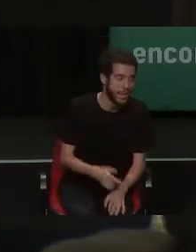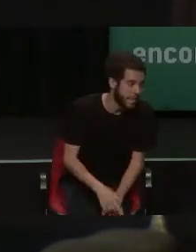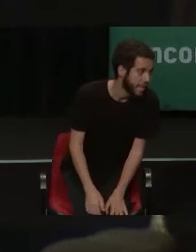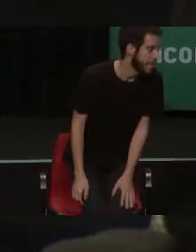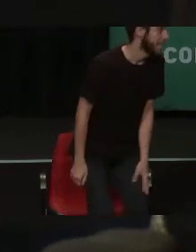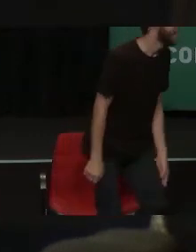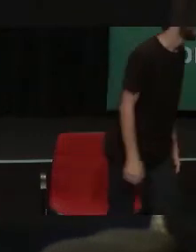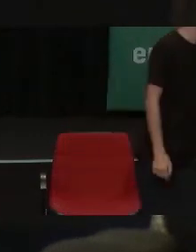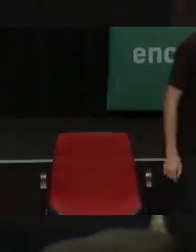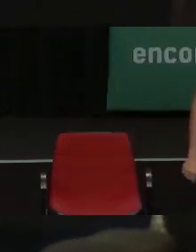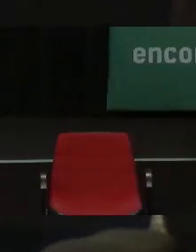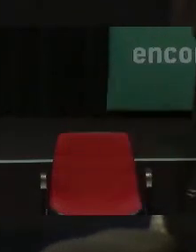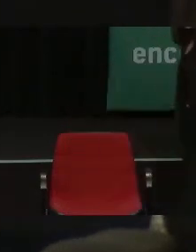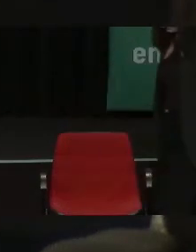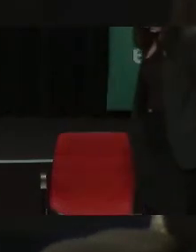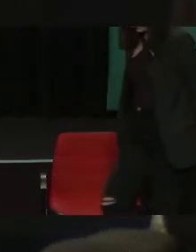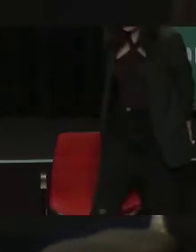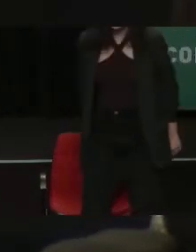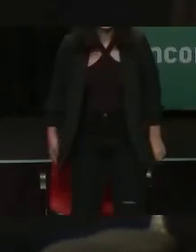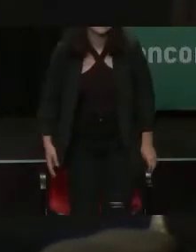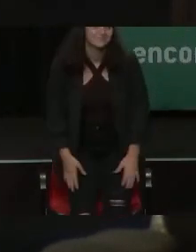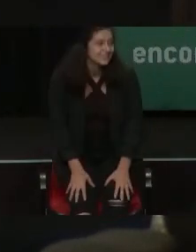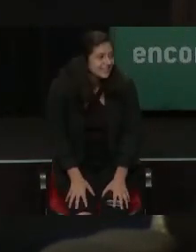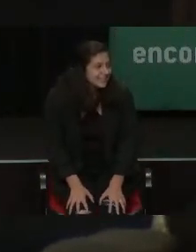portugueses. Em termos